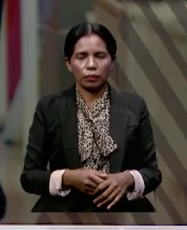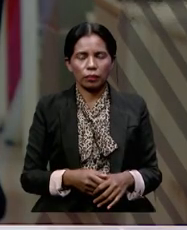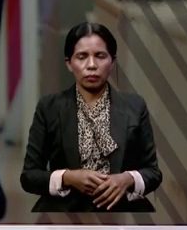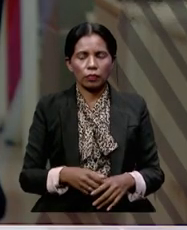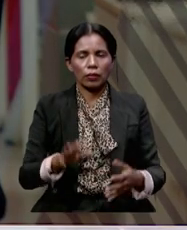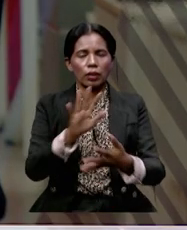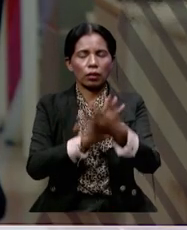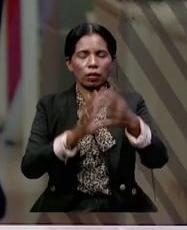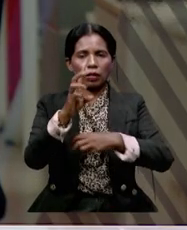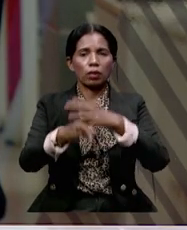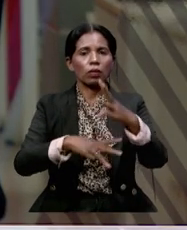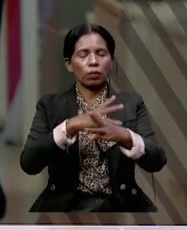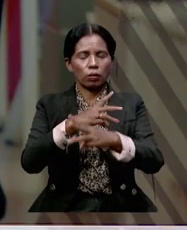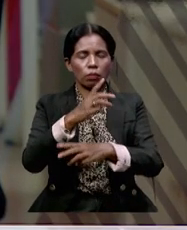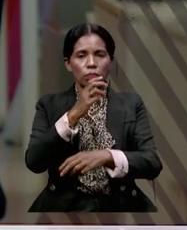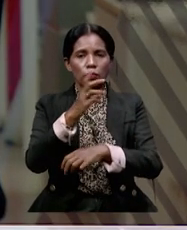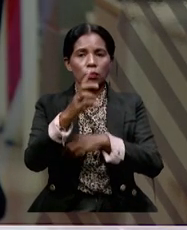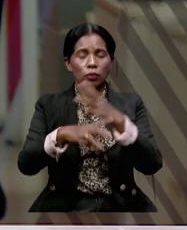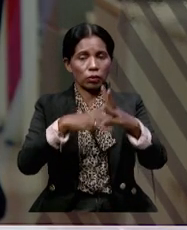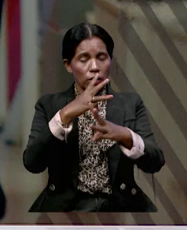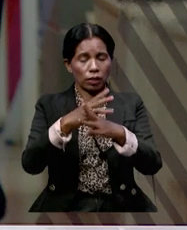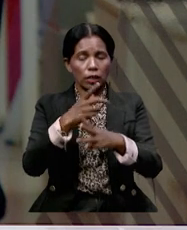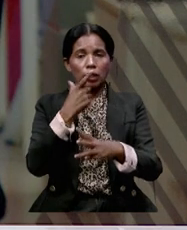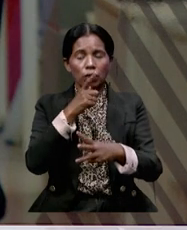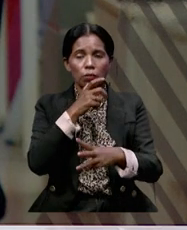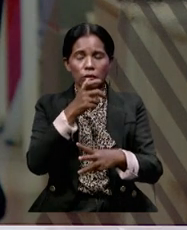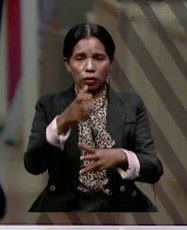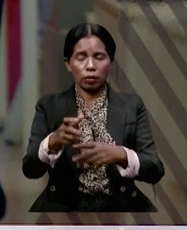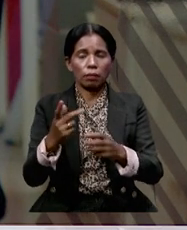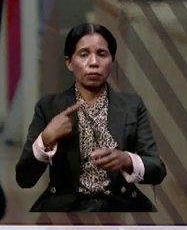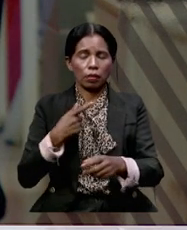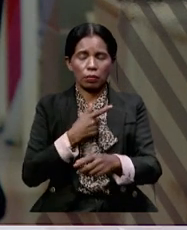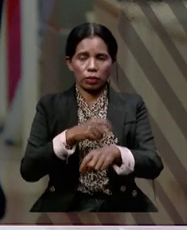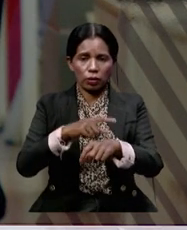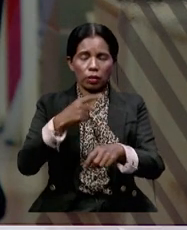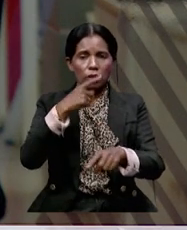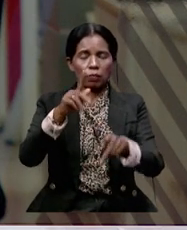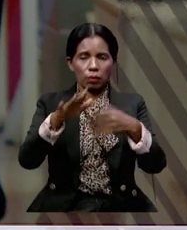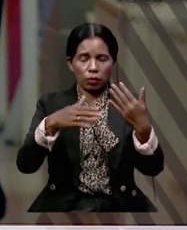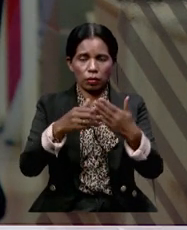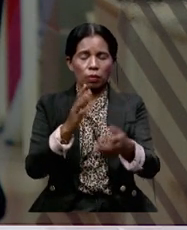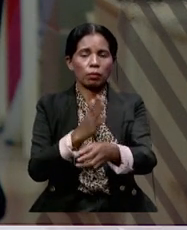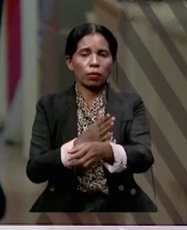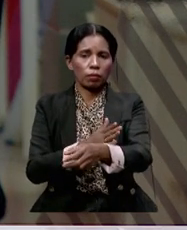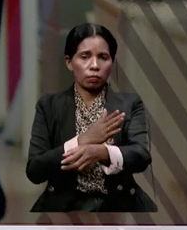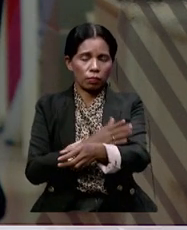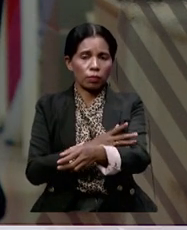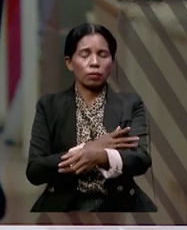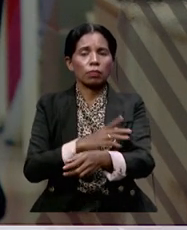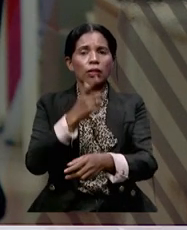comemora o Mundial Língua Portuguesa e Timor-Leste. Parlamento Nacional em Coraza, Sociedade Roto, promove Língua Portuguesa.